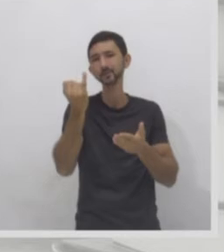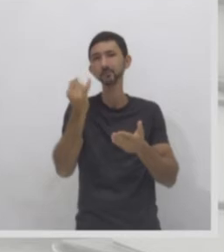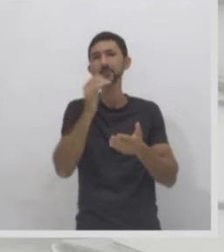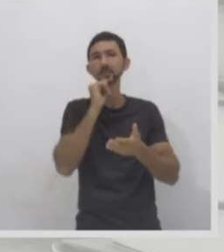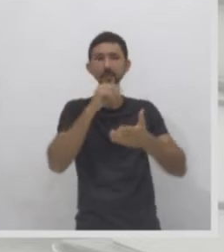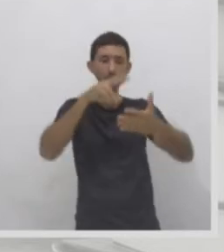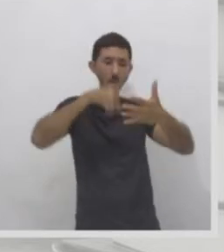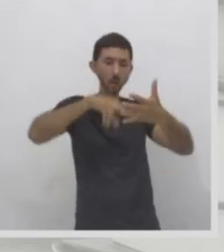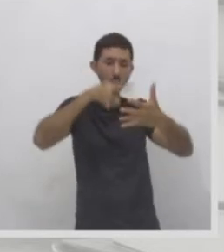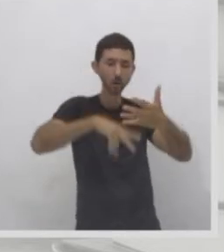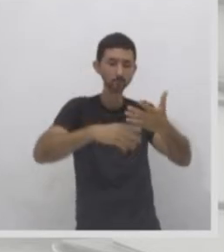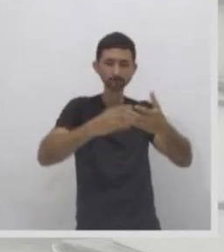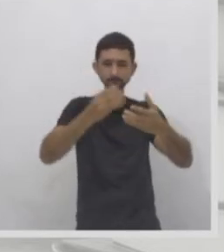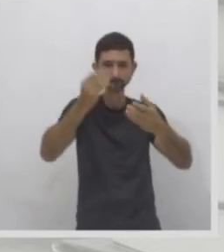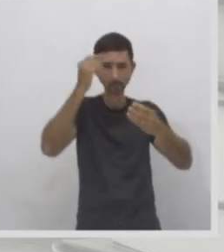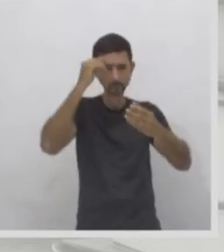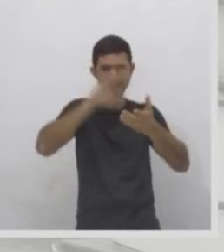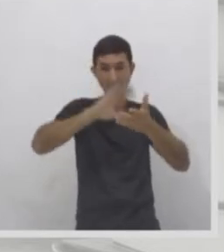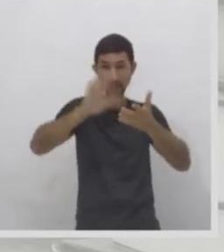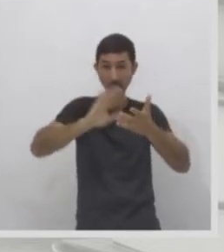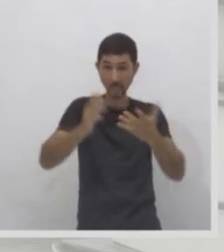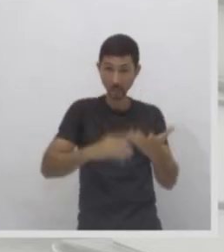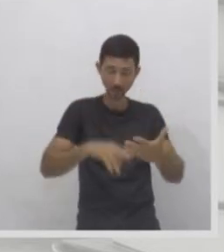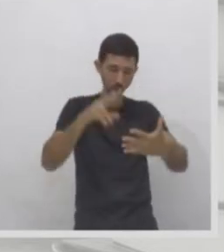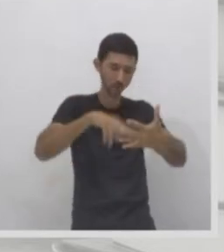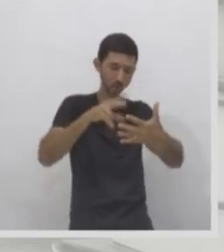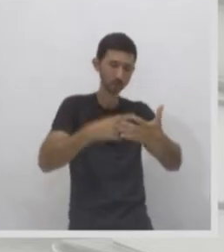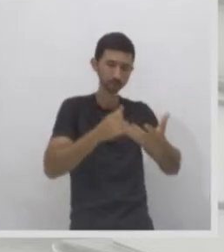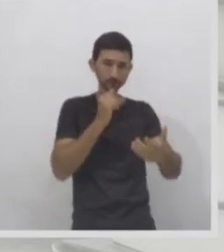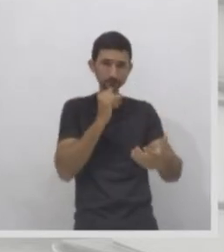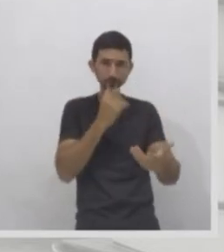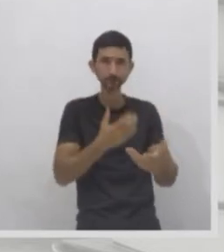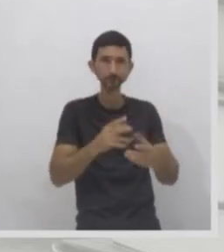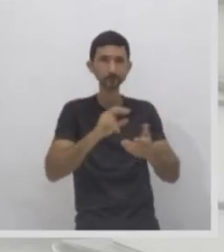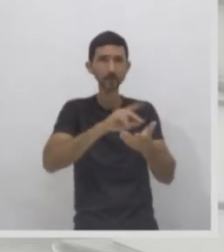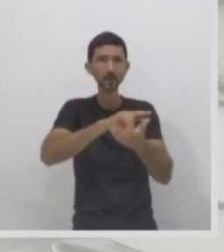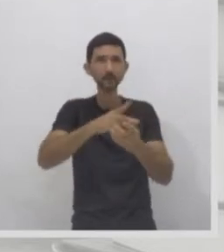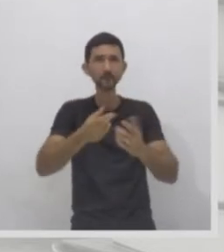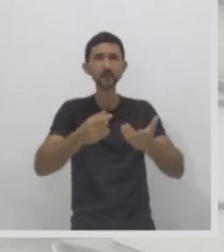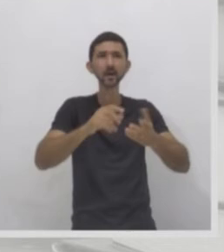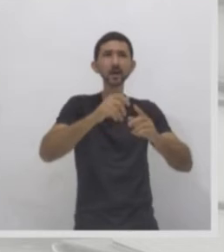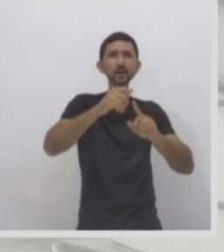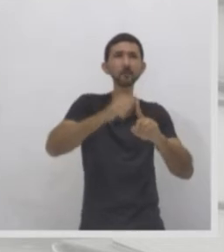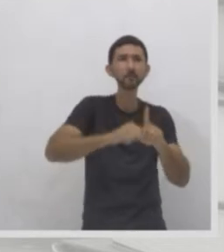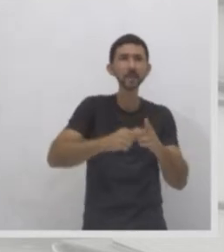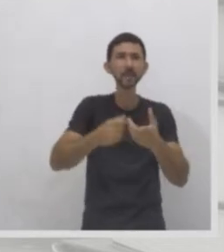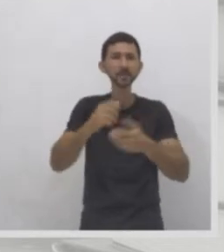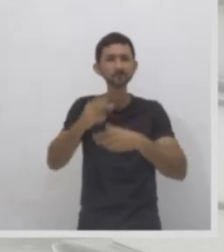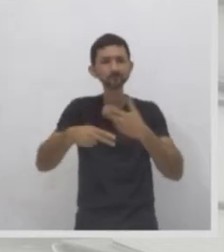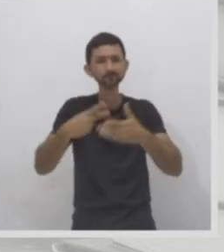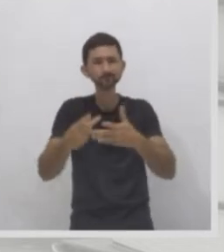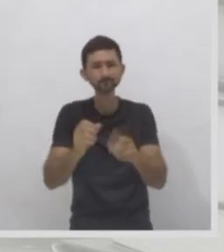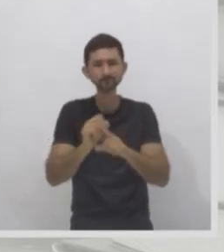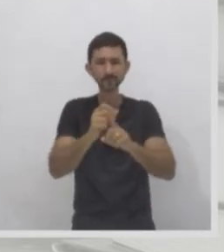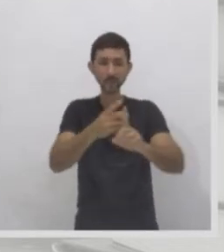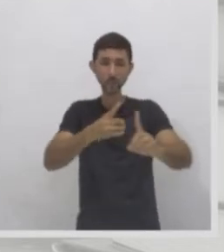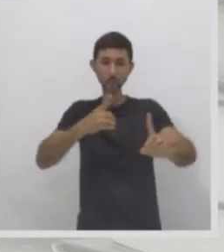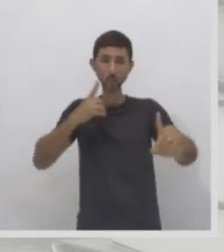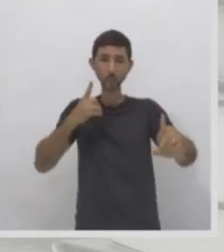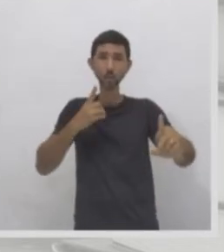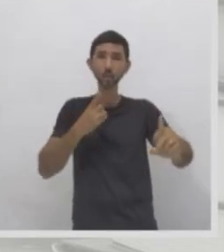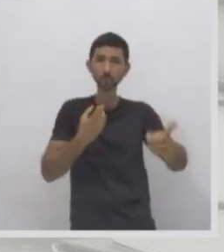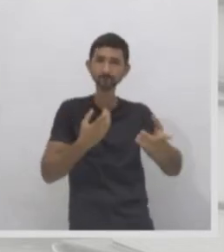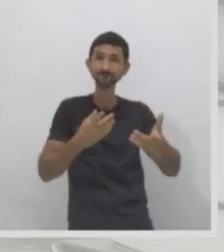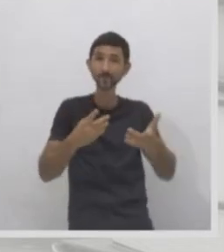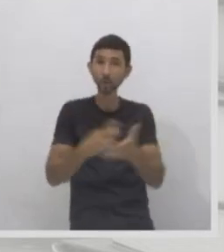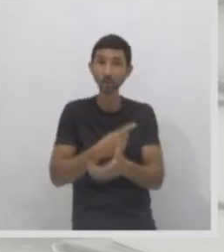leitura sem pensar nesses elementos que estão destacados. Esses vários meses seguidos de distanciamento social acabam